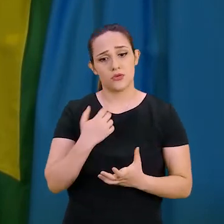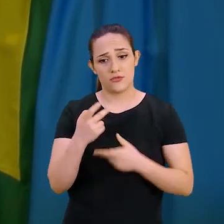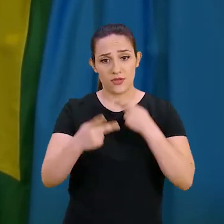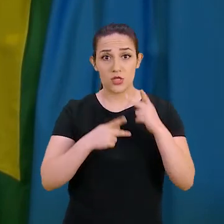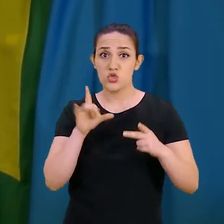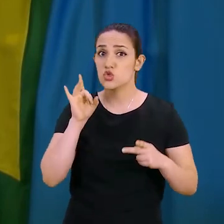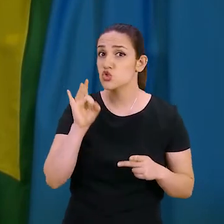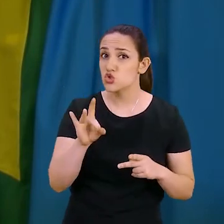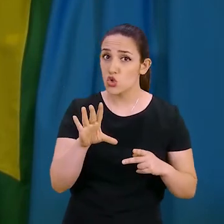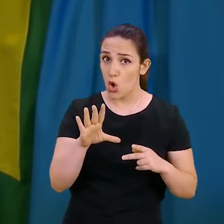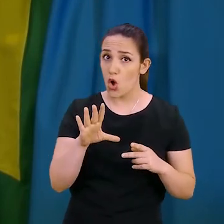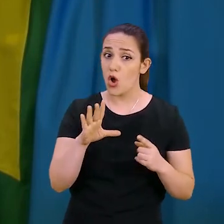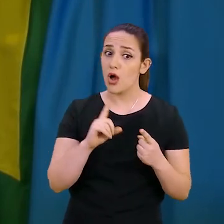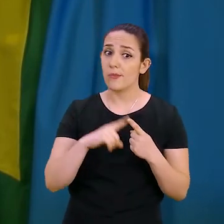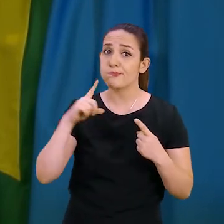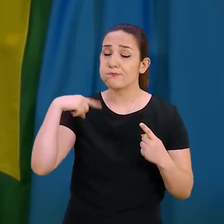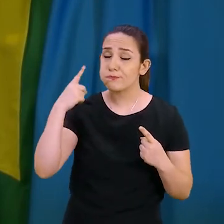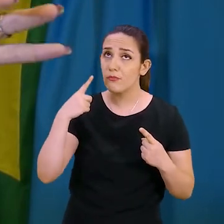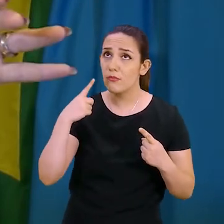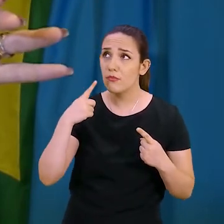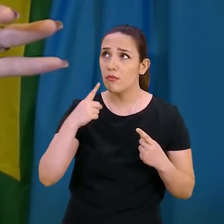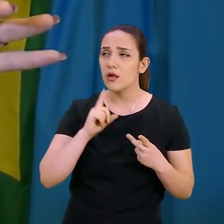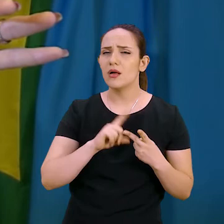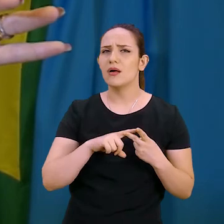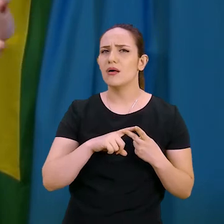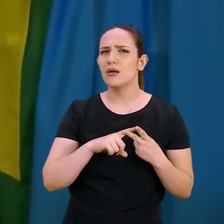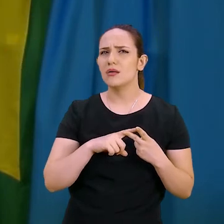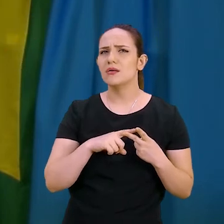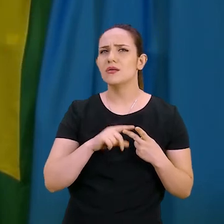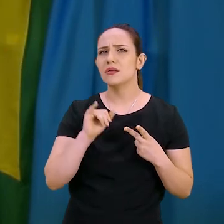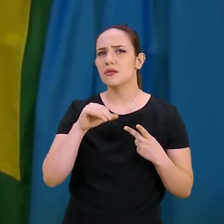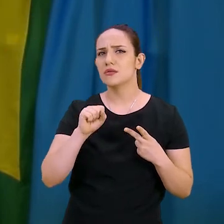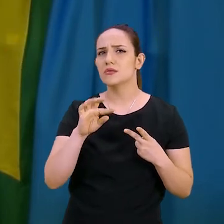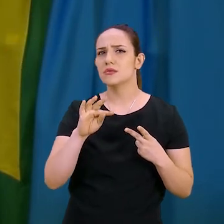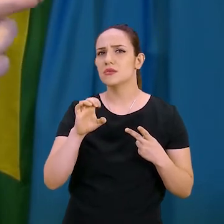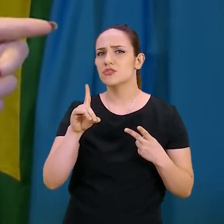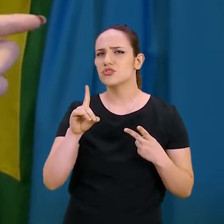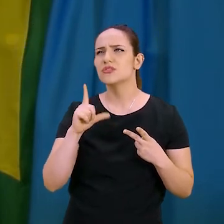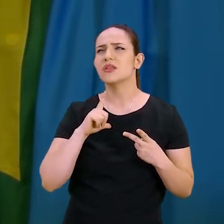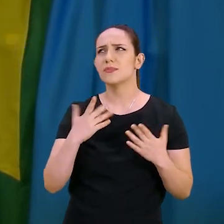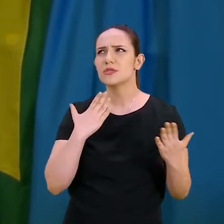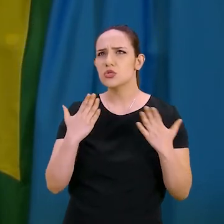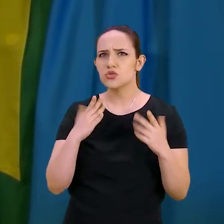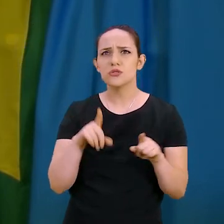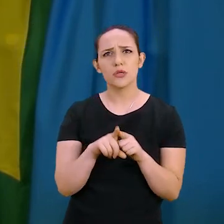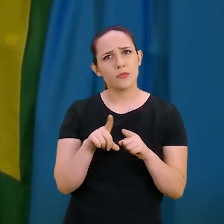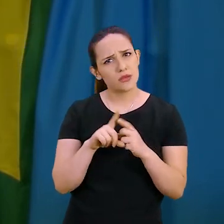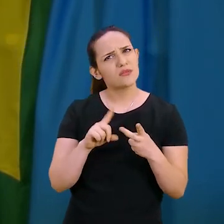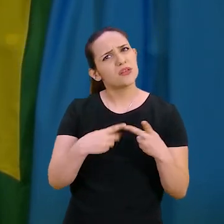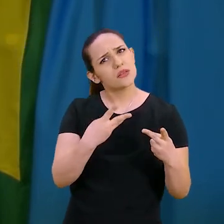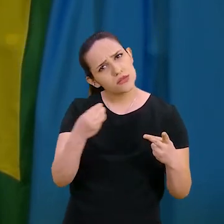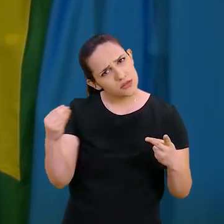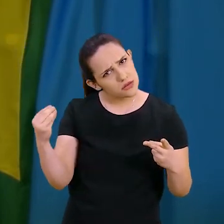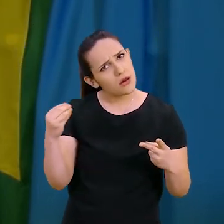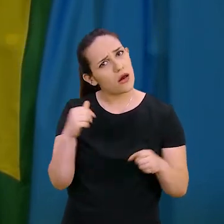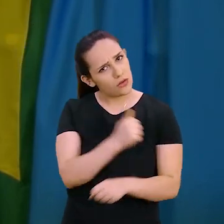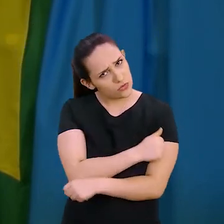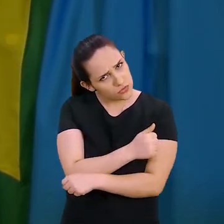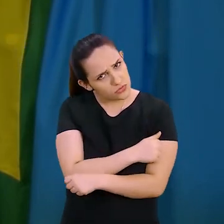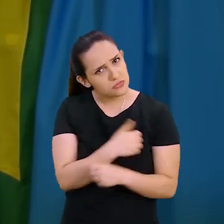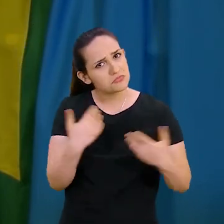bacana. E eu estou dizendo só dos cursos de Direito e, se não me engano, no STED tinha Psicologia. Então, é um